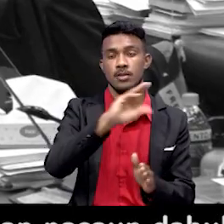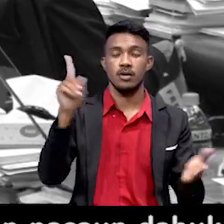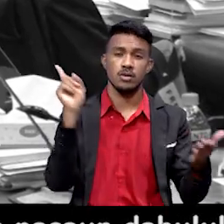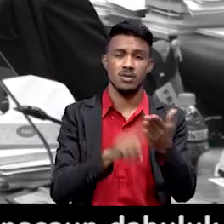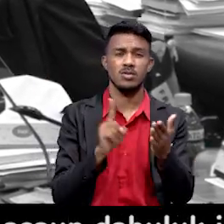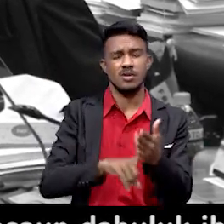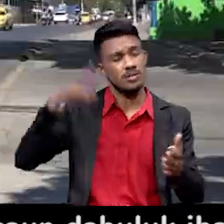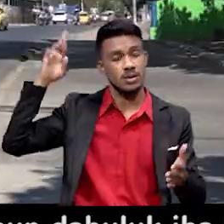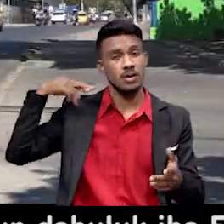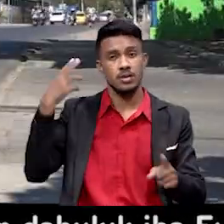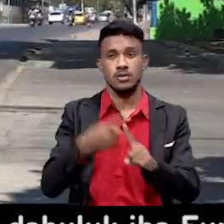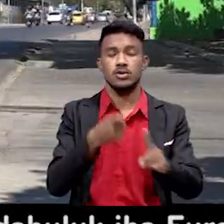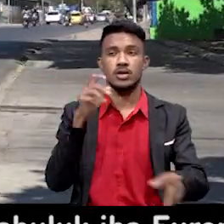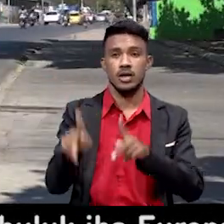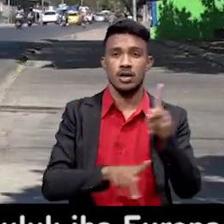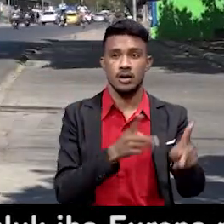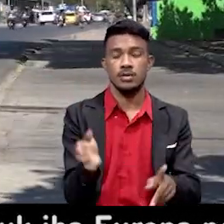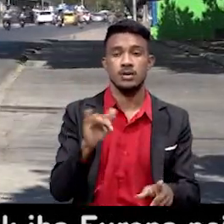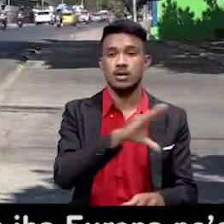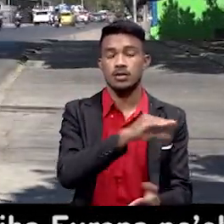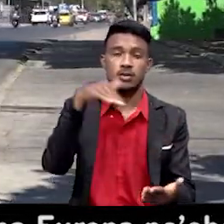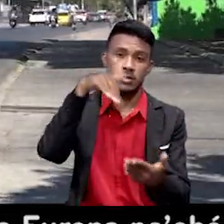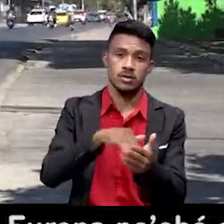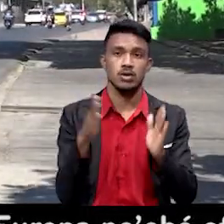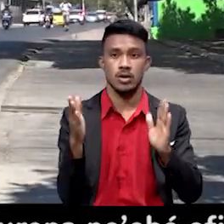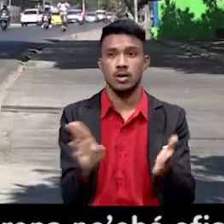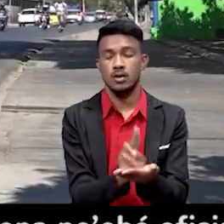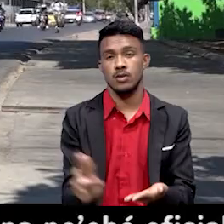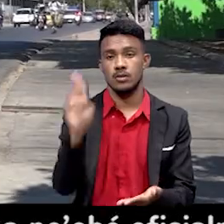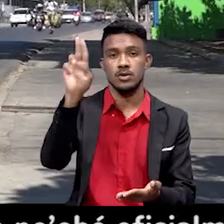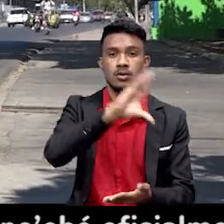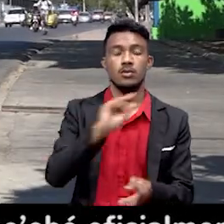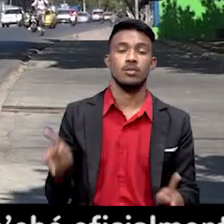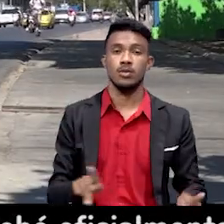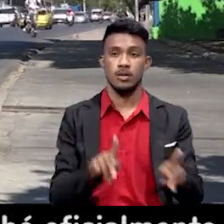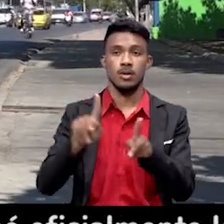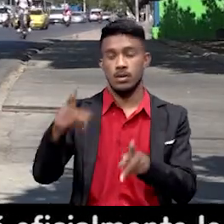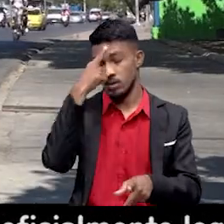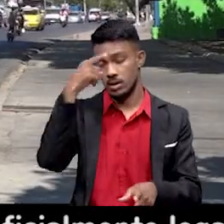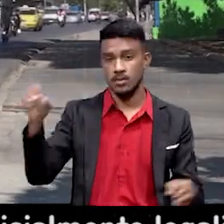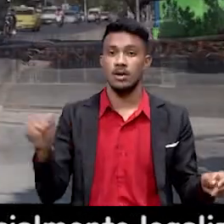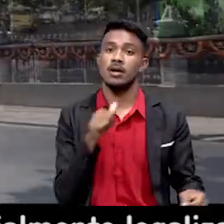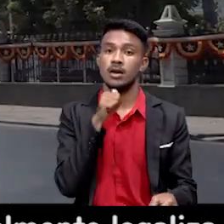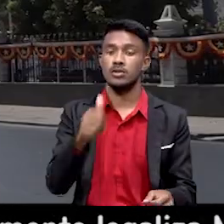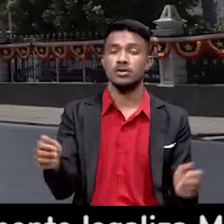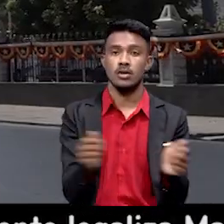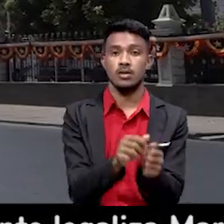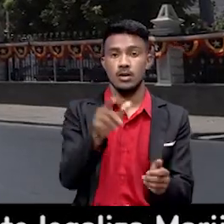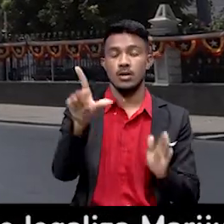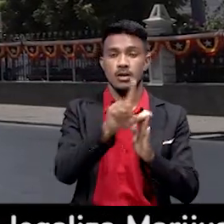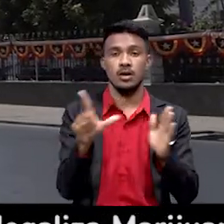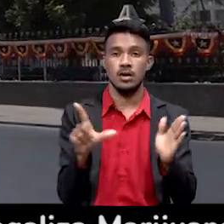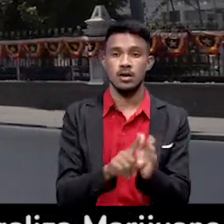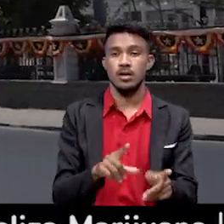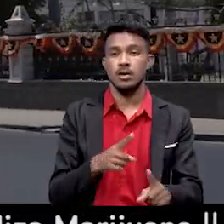macas, o si sociedade civil, estudante universitário, no público, também lamenta o lei refere nebetuir